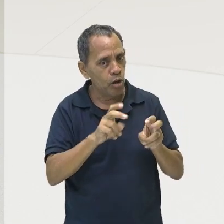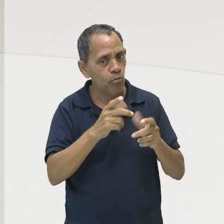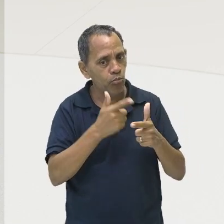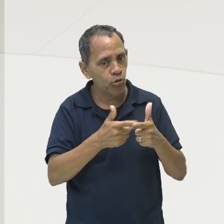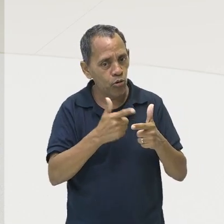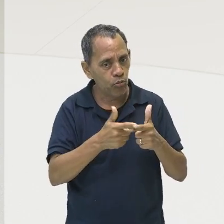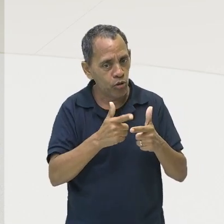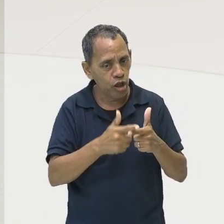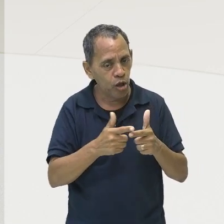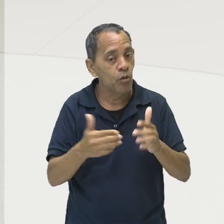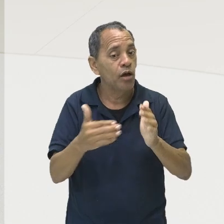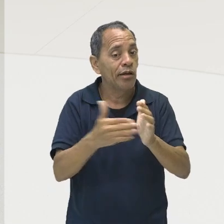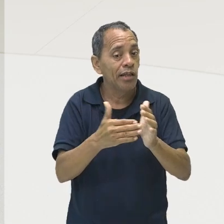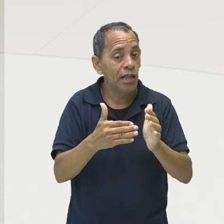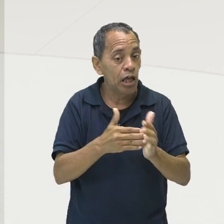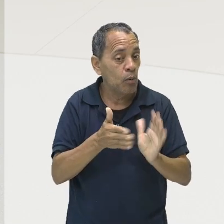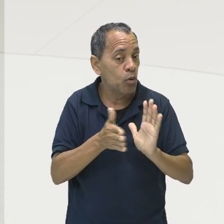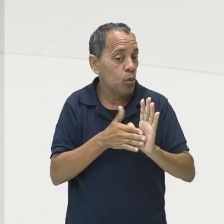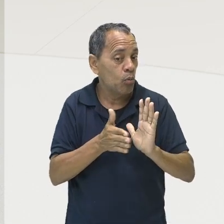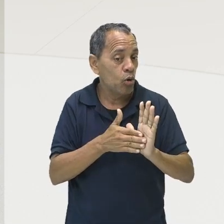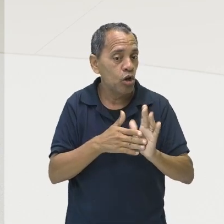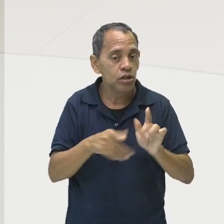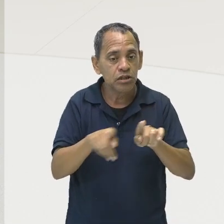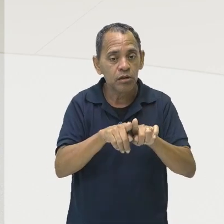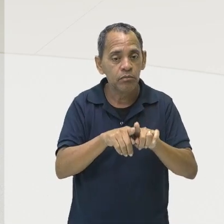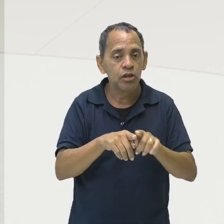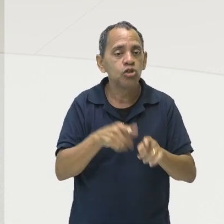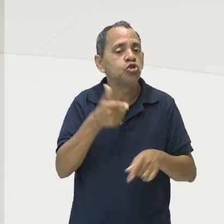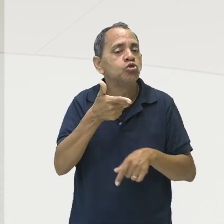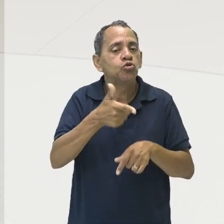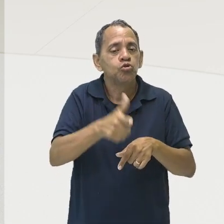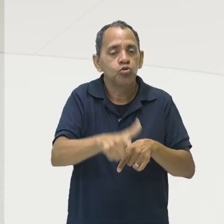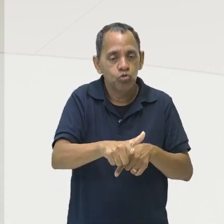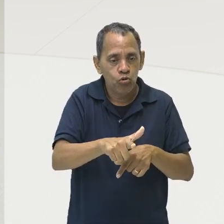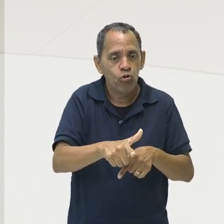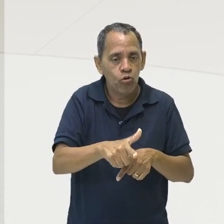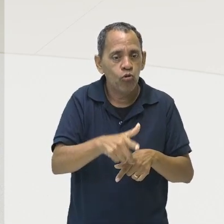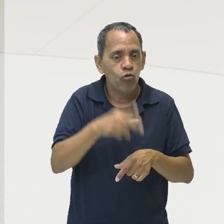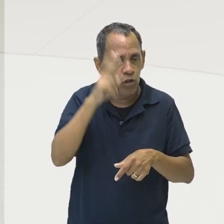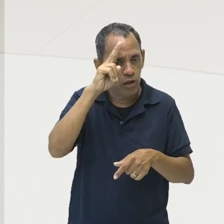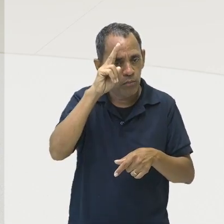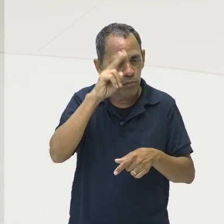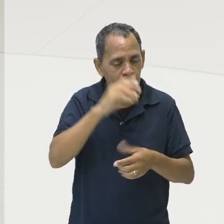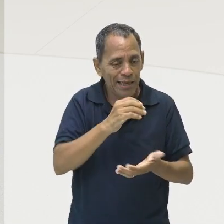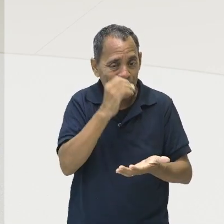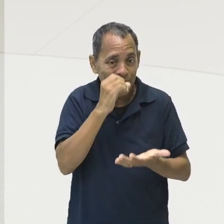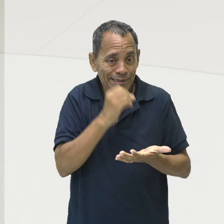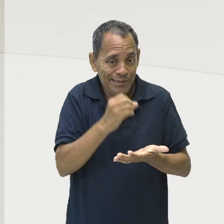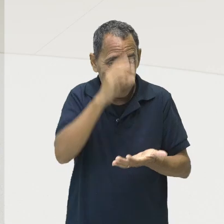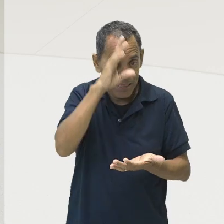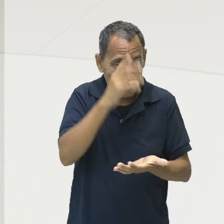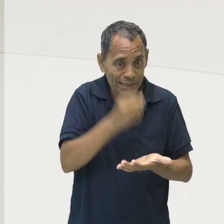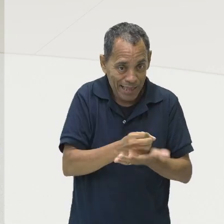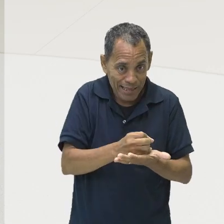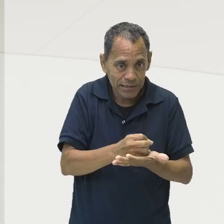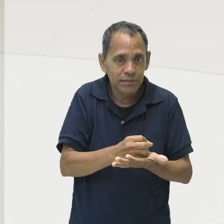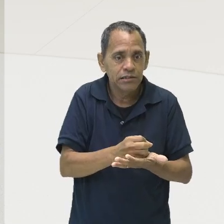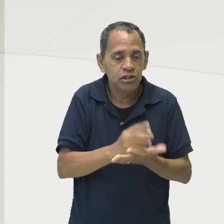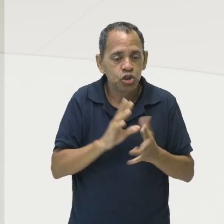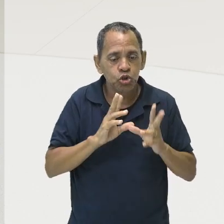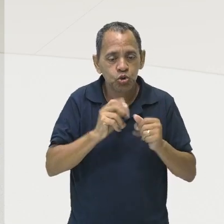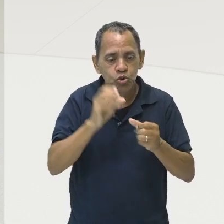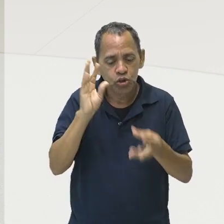de intervenção e a reafirmação da tese que está lá embaixo, né? Então vejam que tudo isso que está na conclusão vai